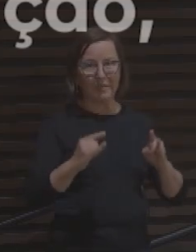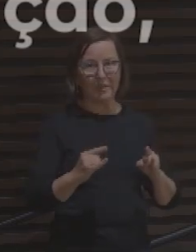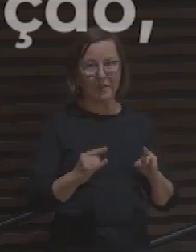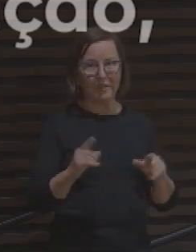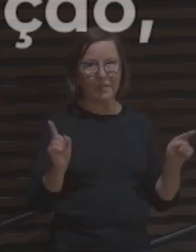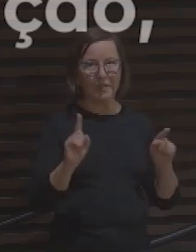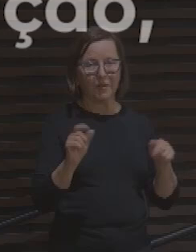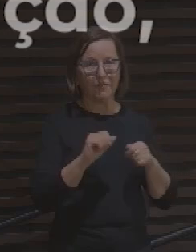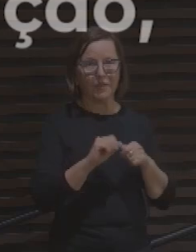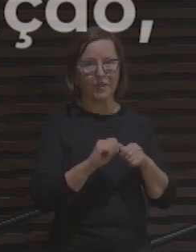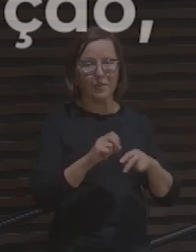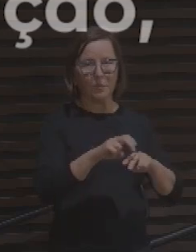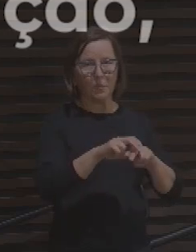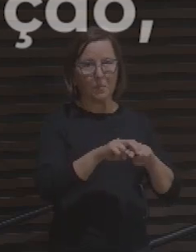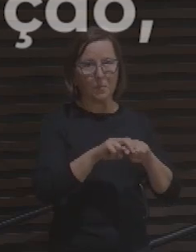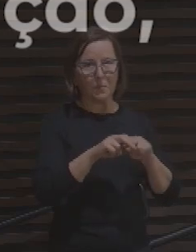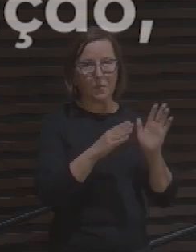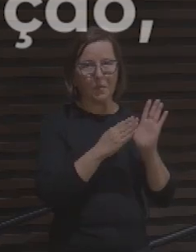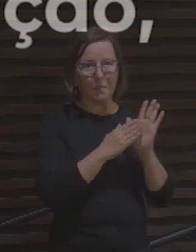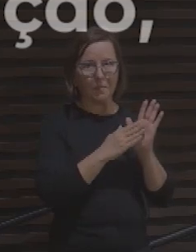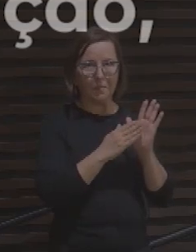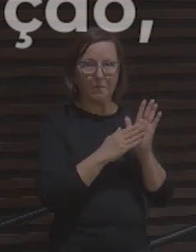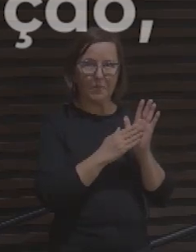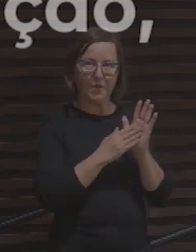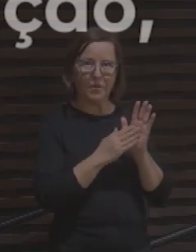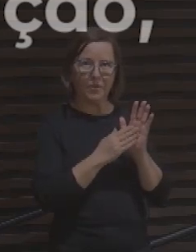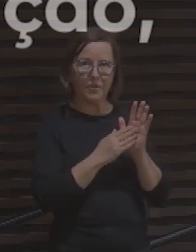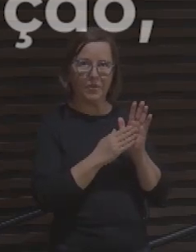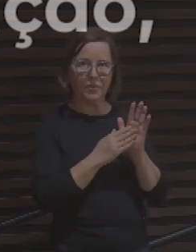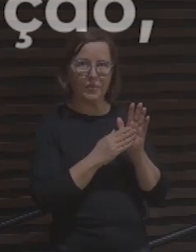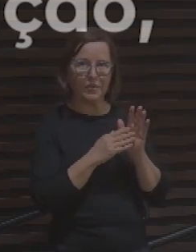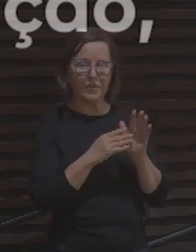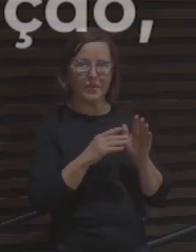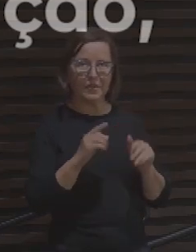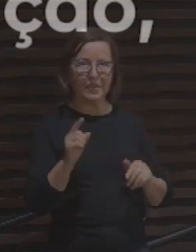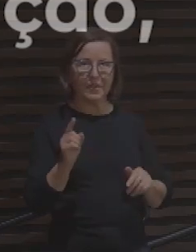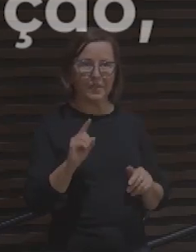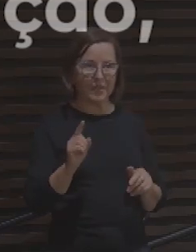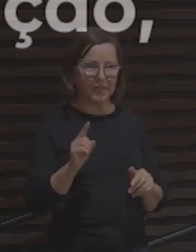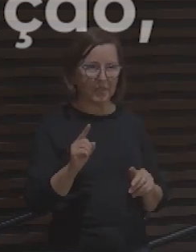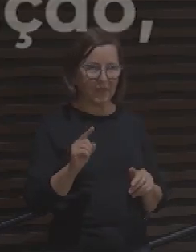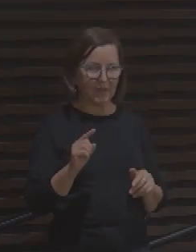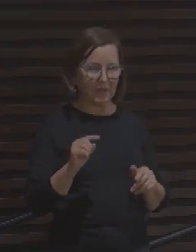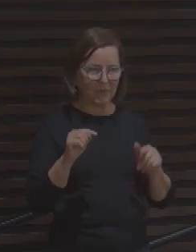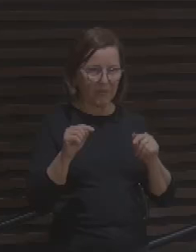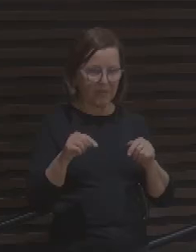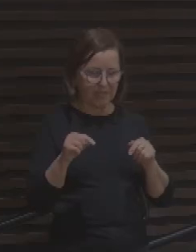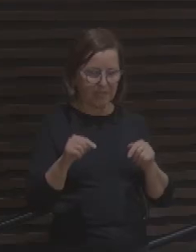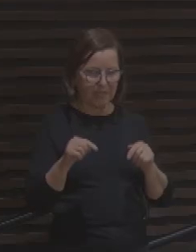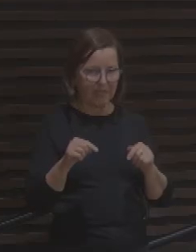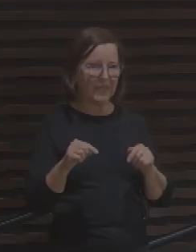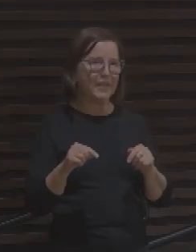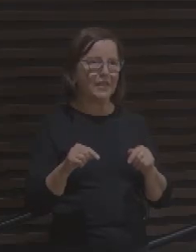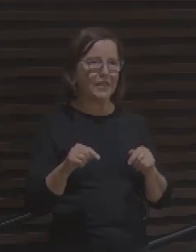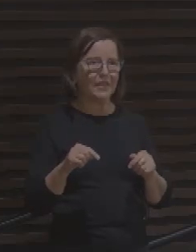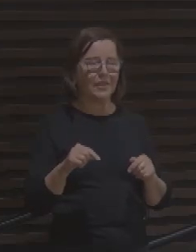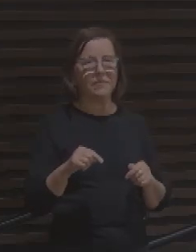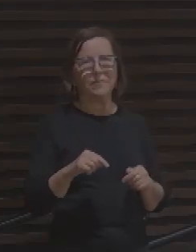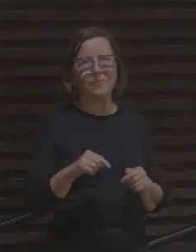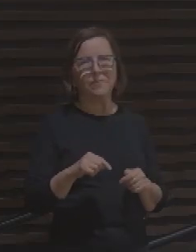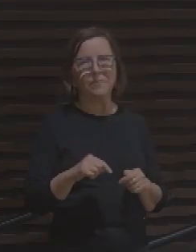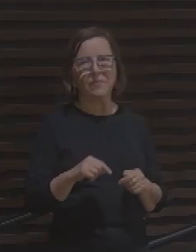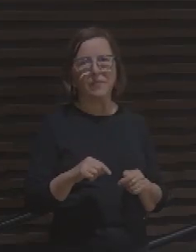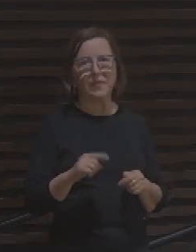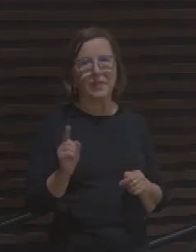não feito por mãos, quer dizer, não desta criação, não por meio